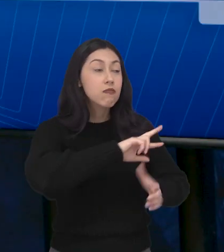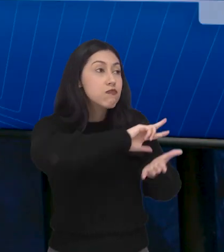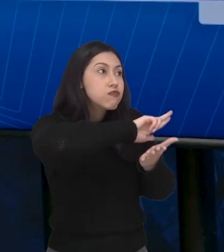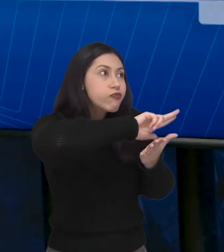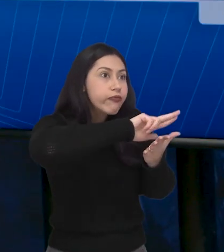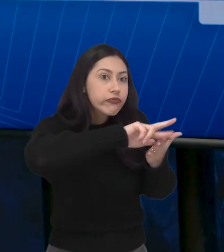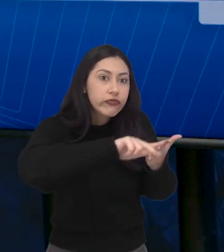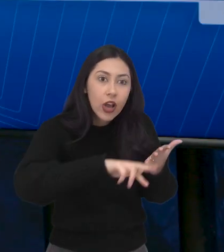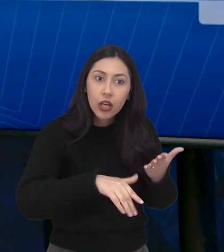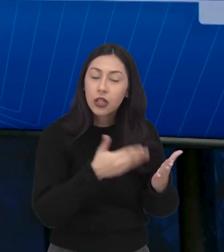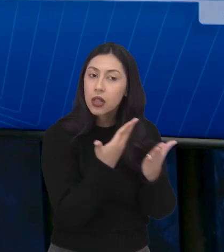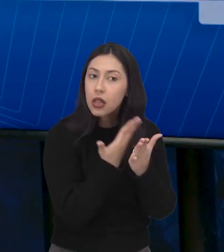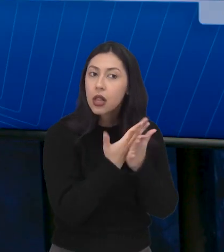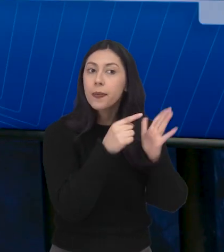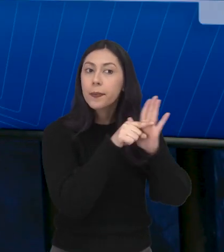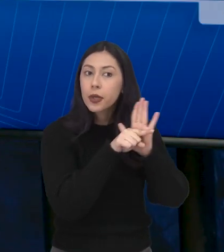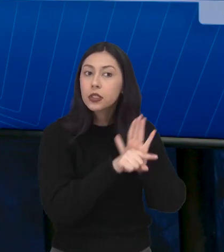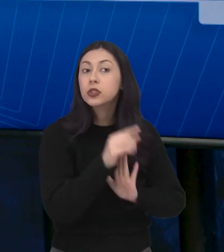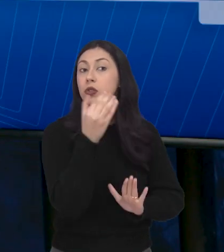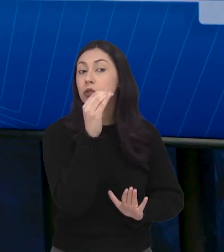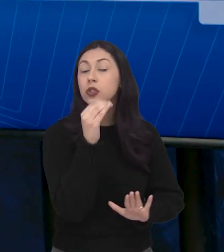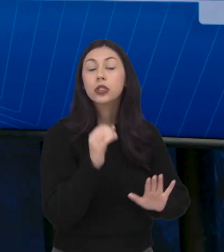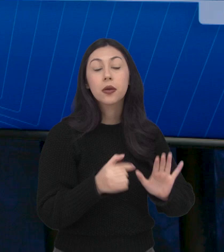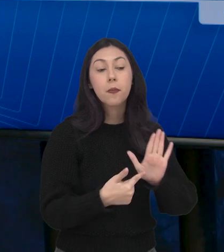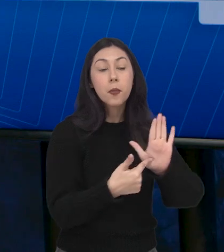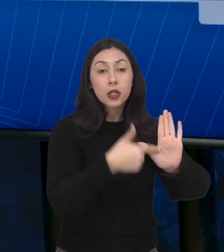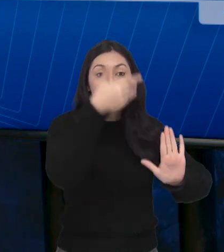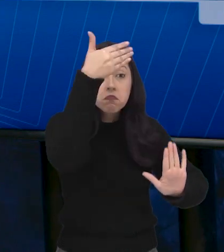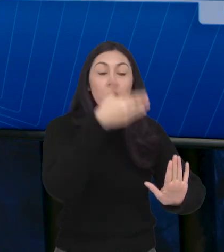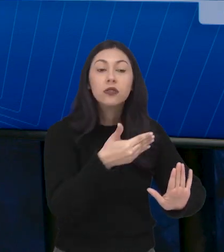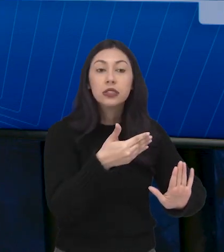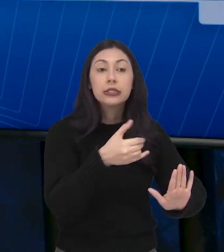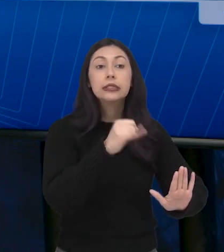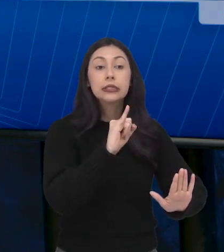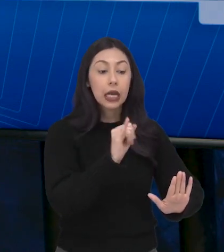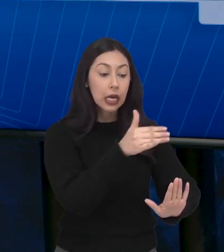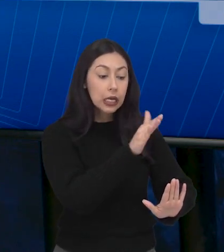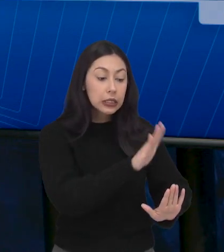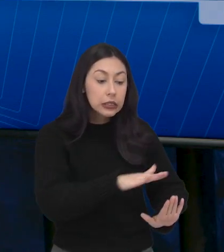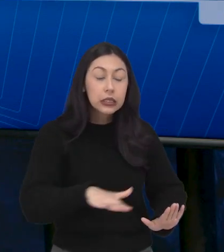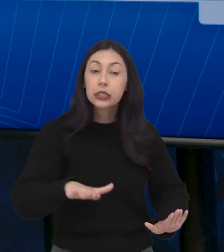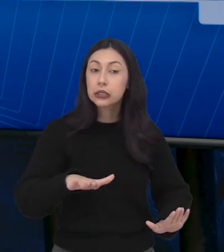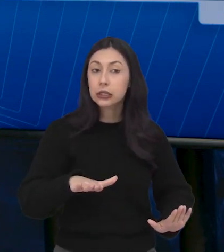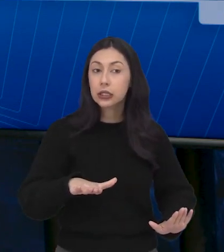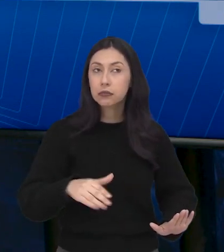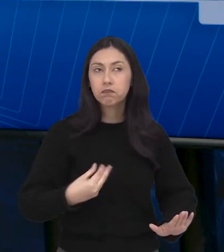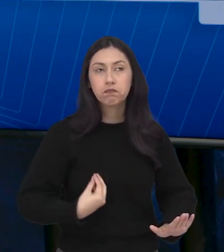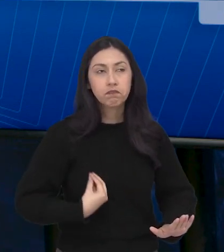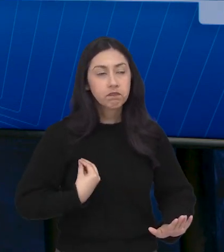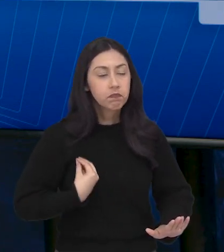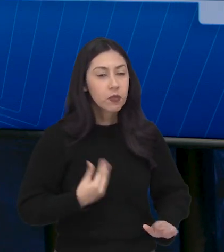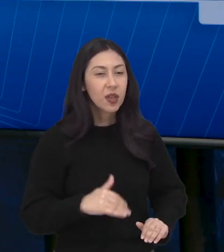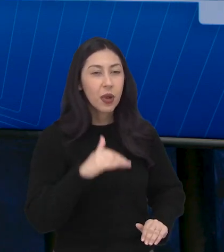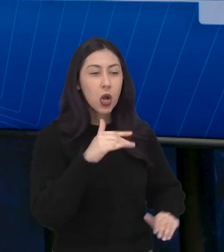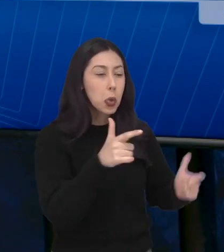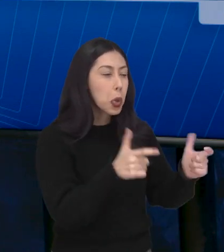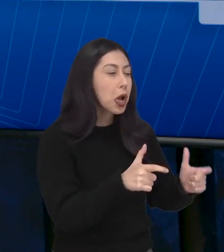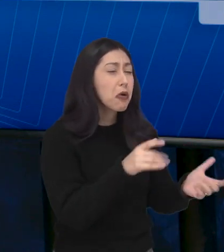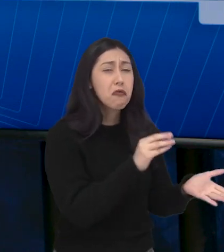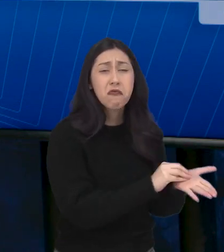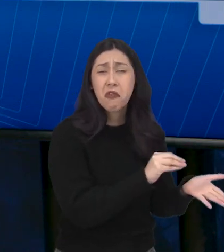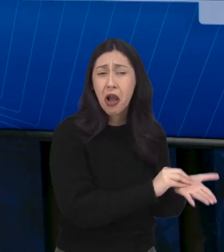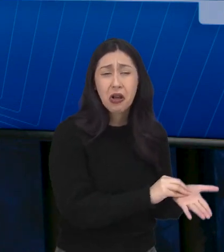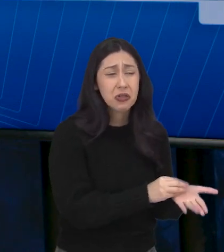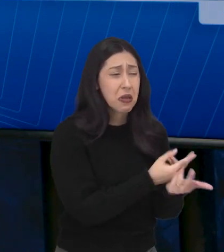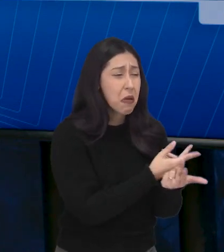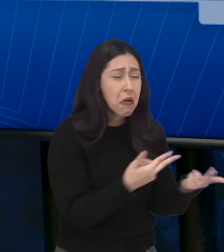estudos científicos que comprovam que uma criança que ela vive em um lar onde tem muita negligência,